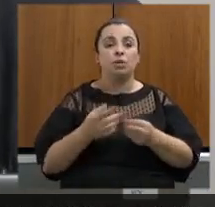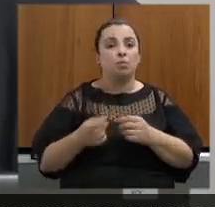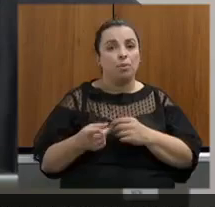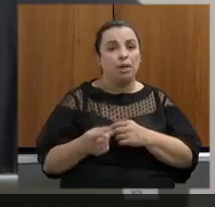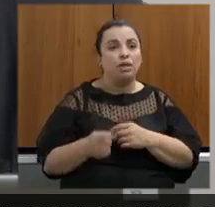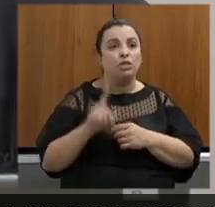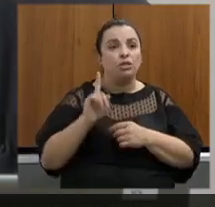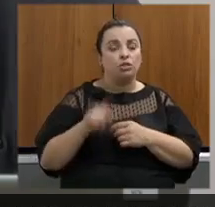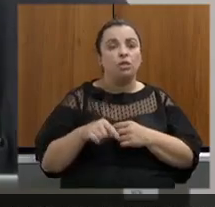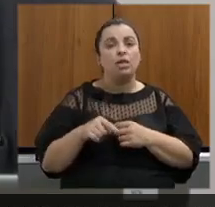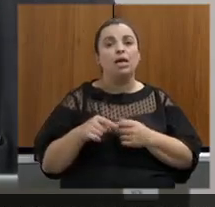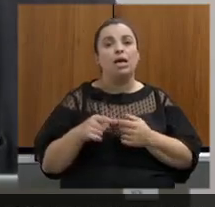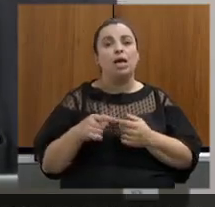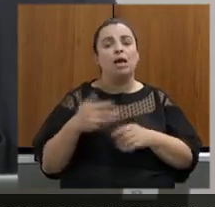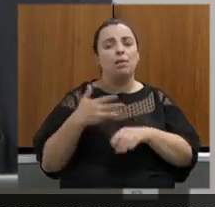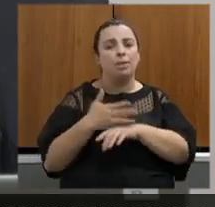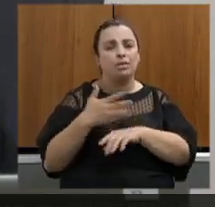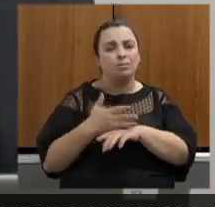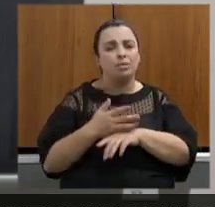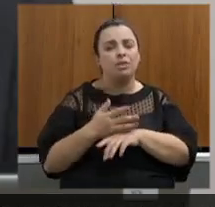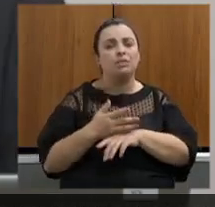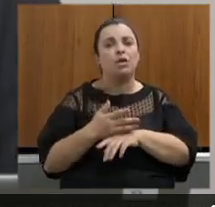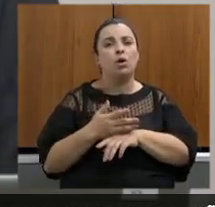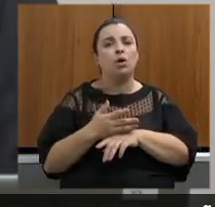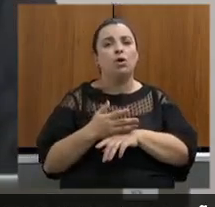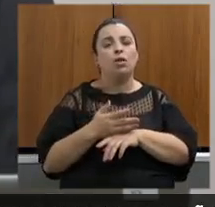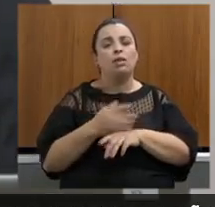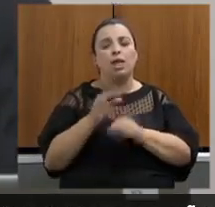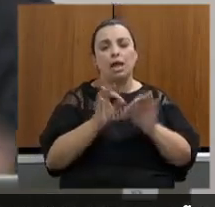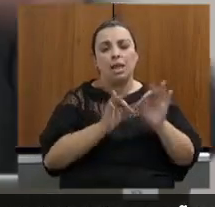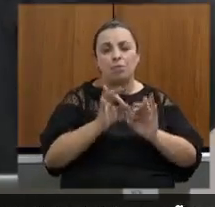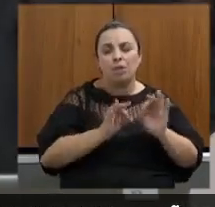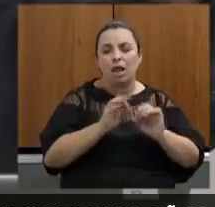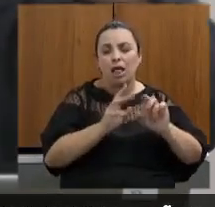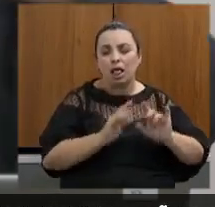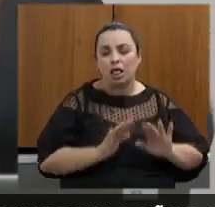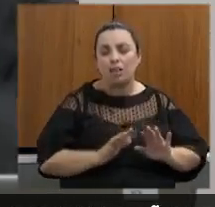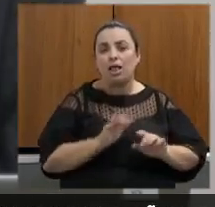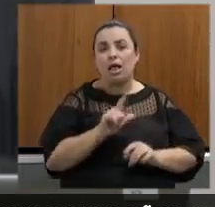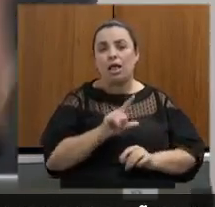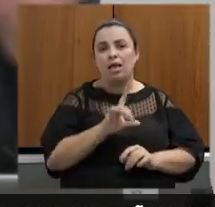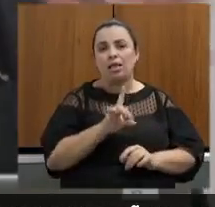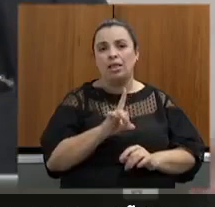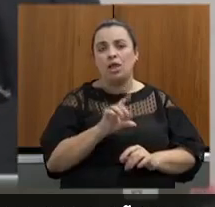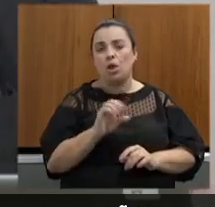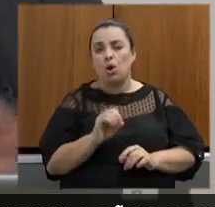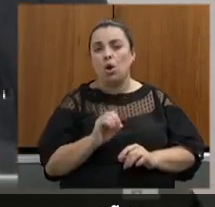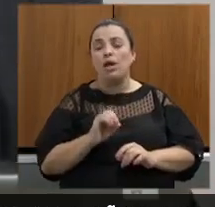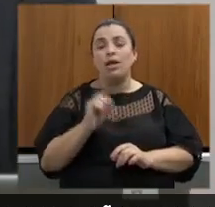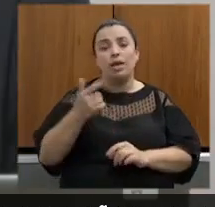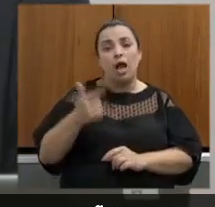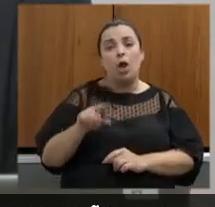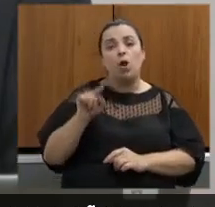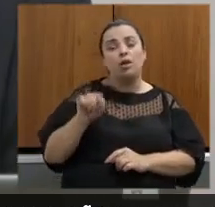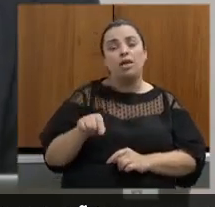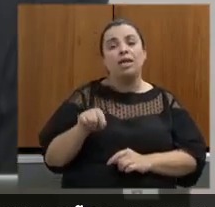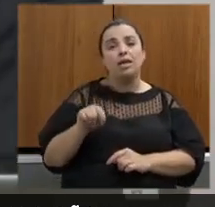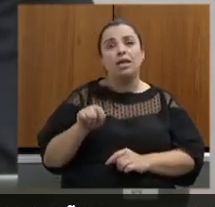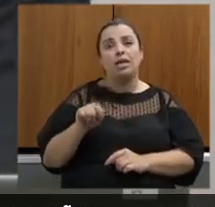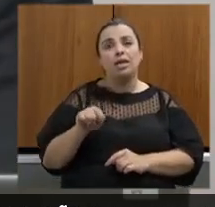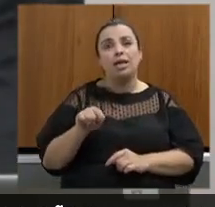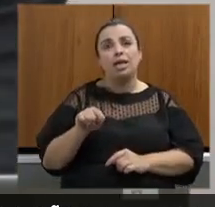Participação Popular na elaboração da LDB e do orçamento anual e a outra que essa eventualidade da